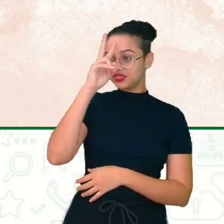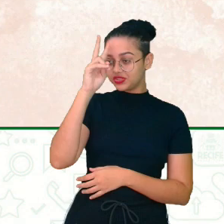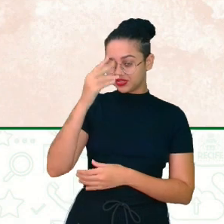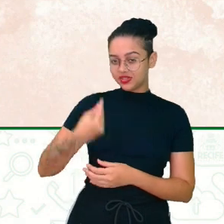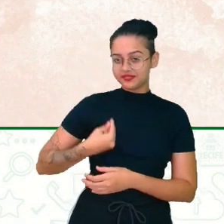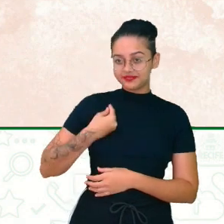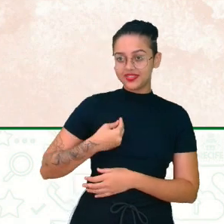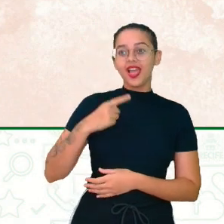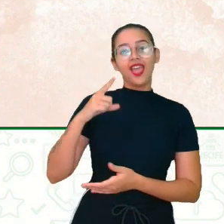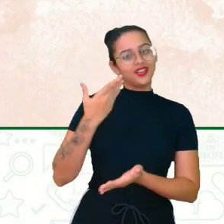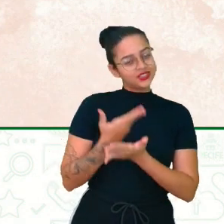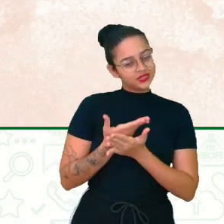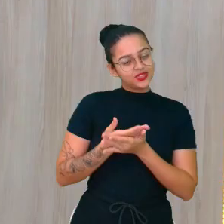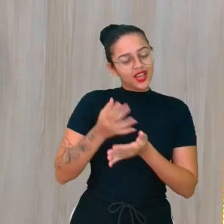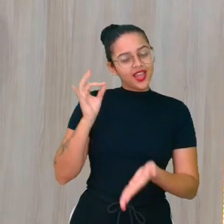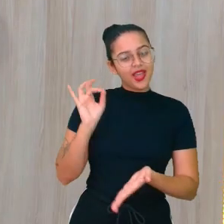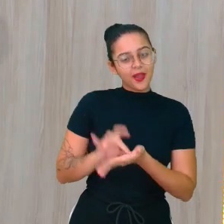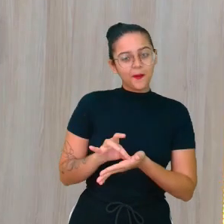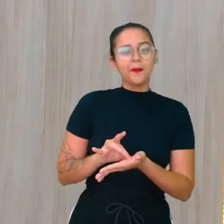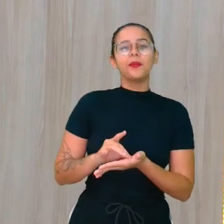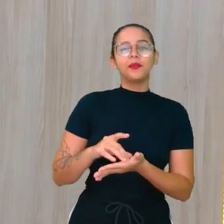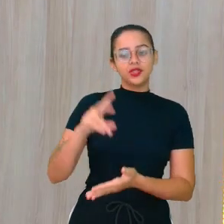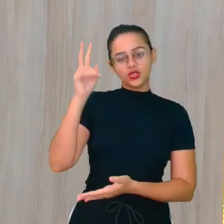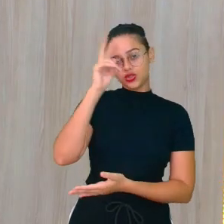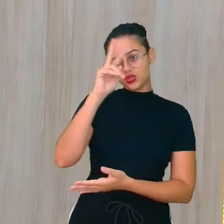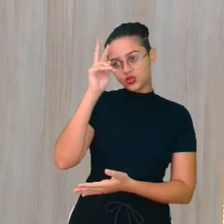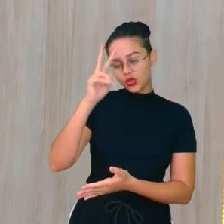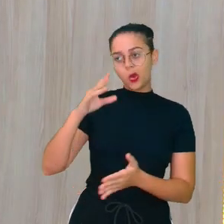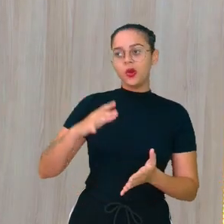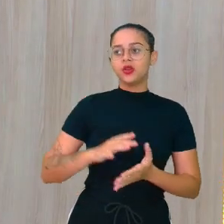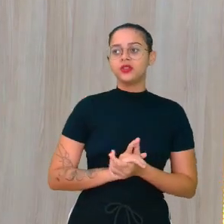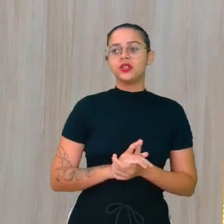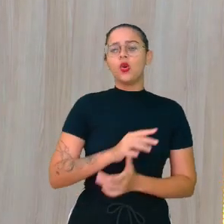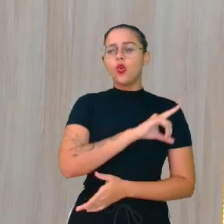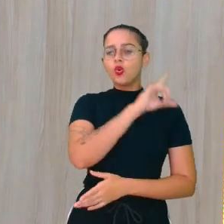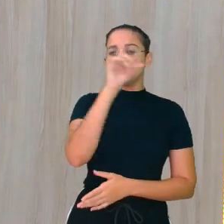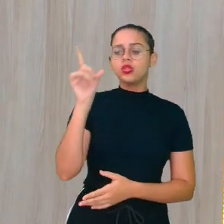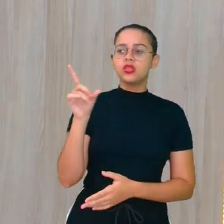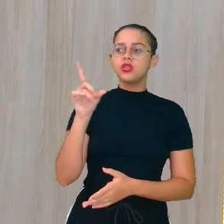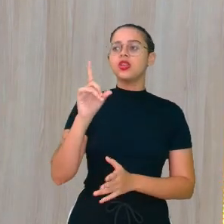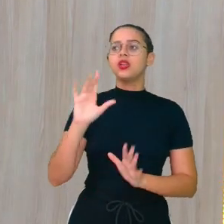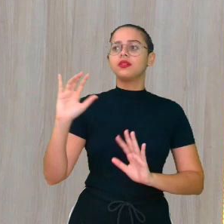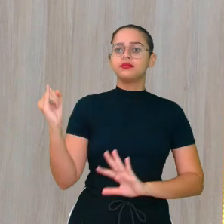é estudar realmente a história, as datas,